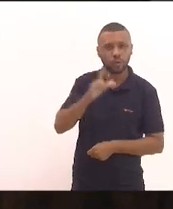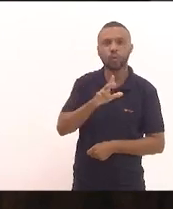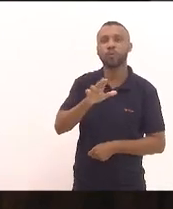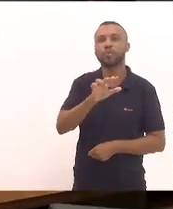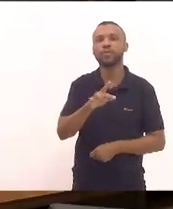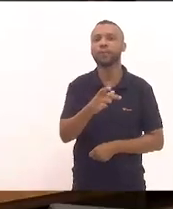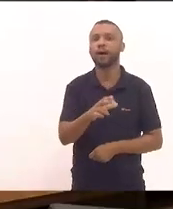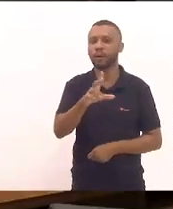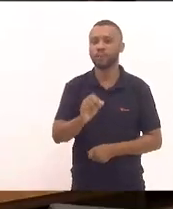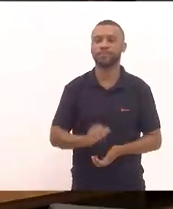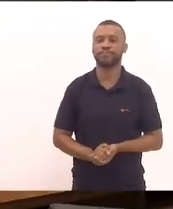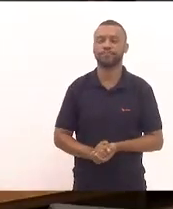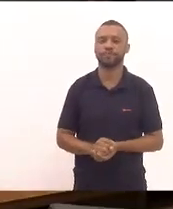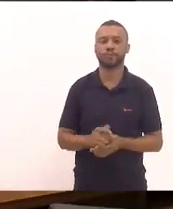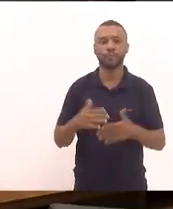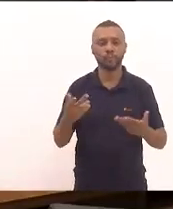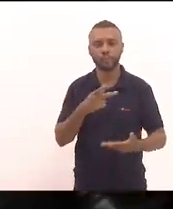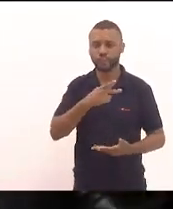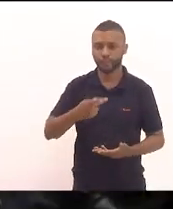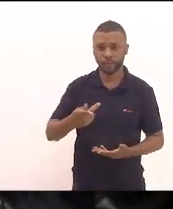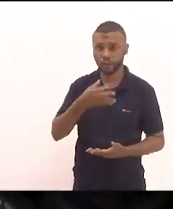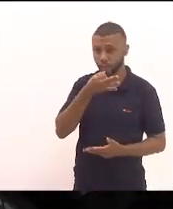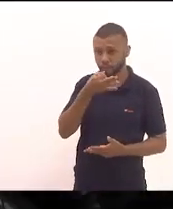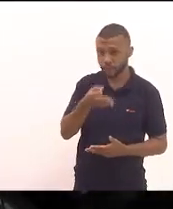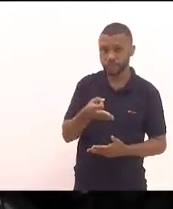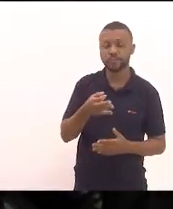presidente, parecer pela